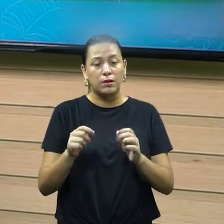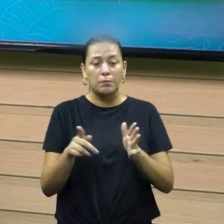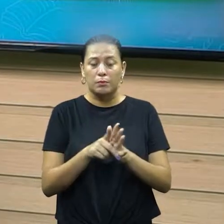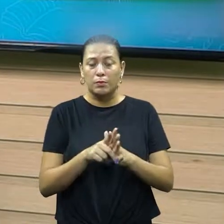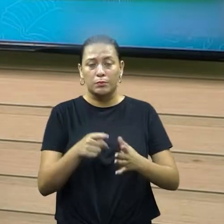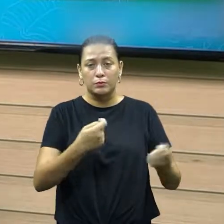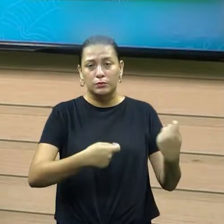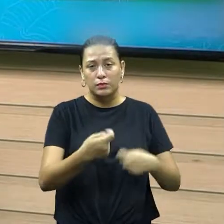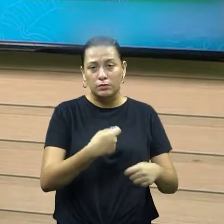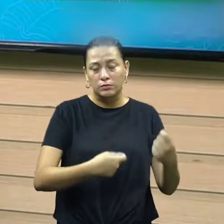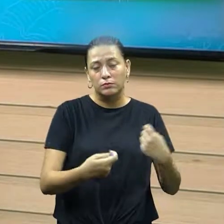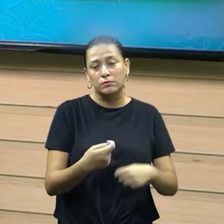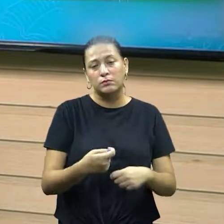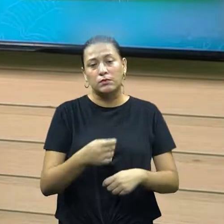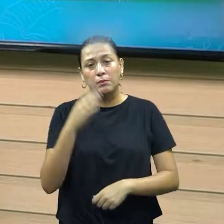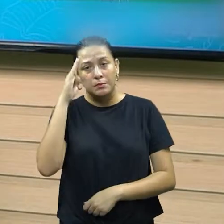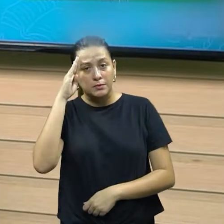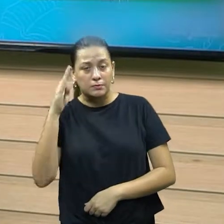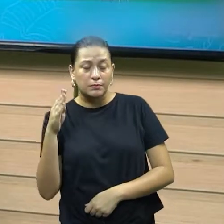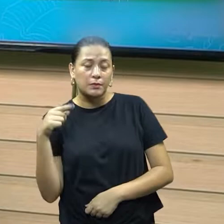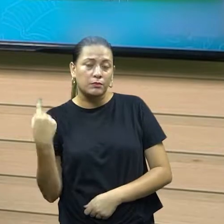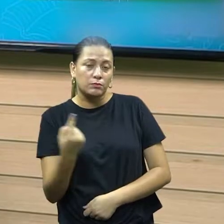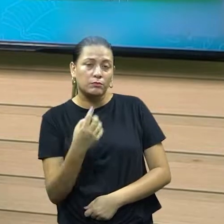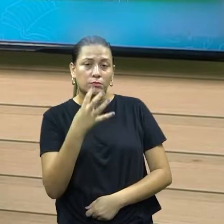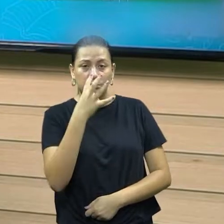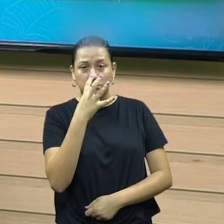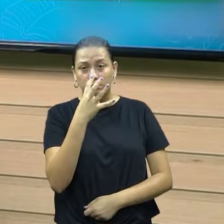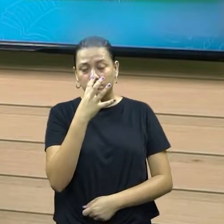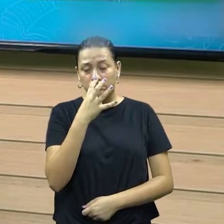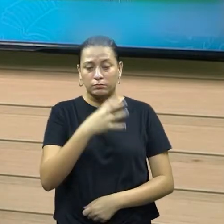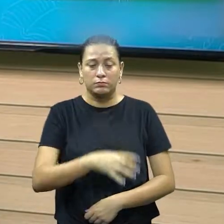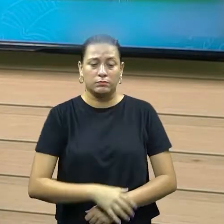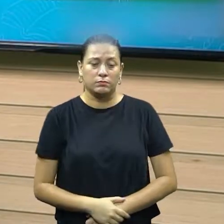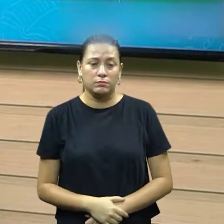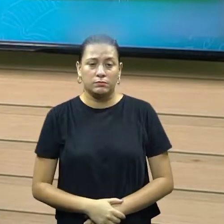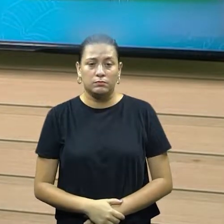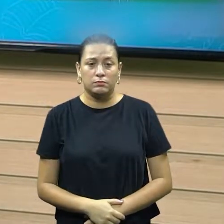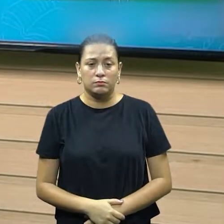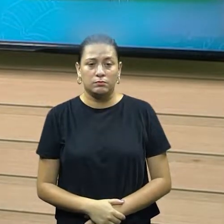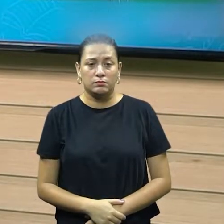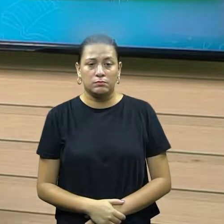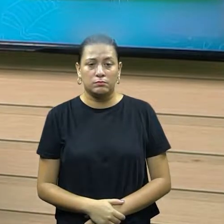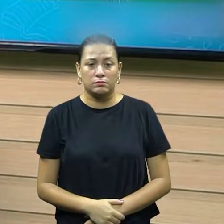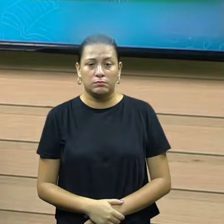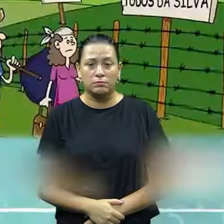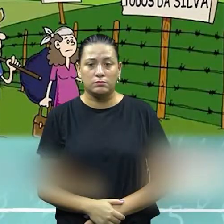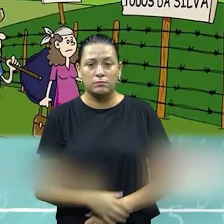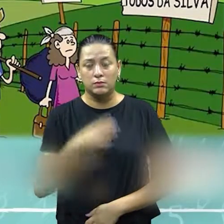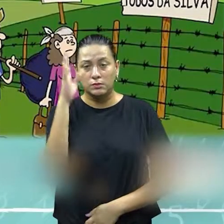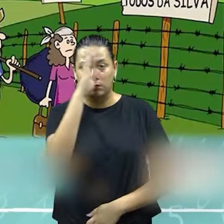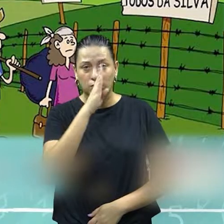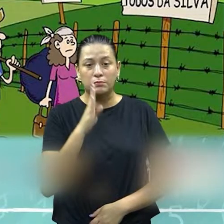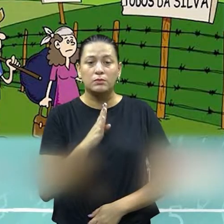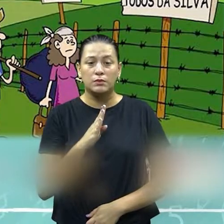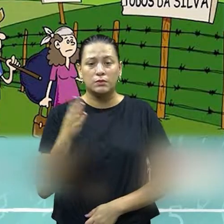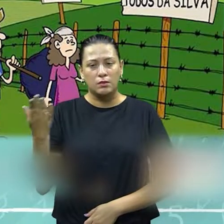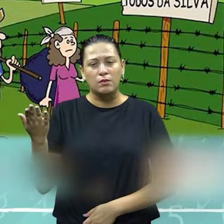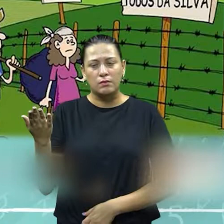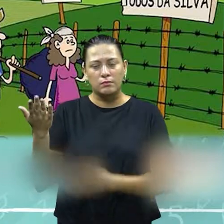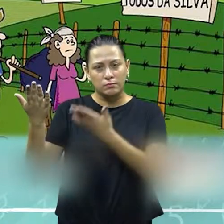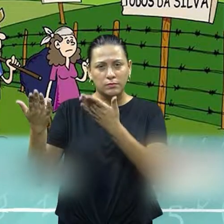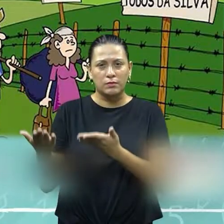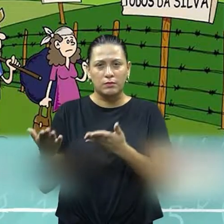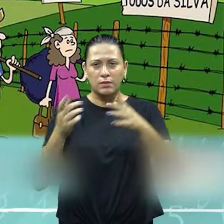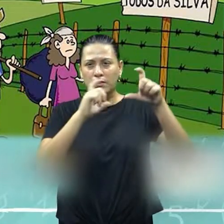presente, né? Principalmente, quando a gente for observar algumas questões mesmo em relação ao Brasil. Trouxe para você aqui essa charge, você consegue